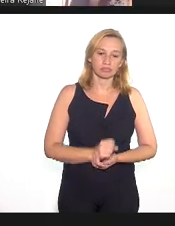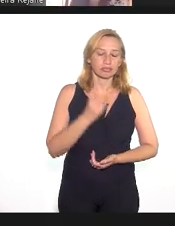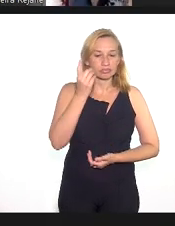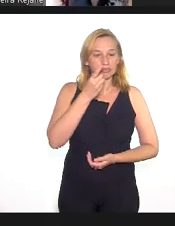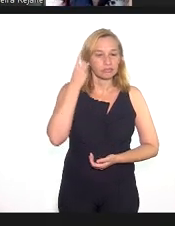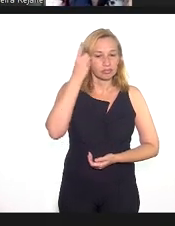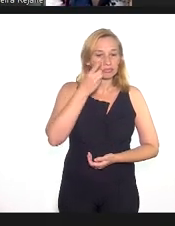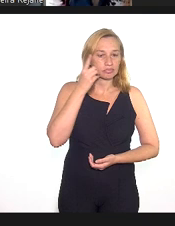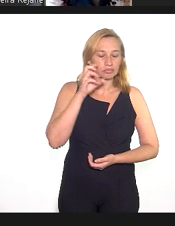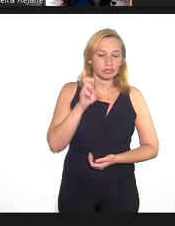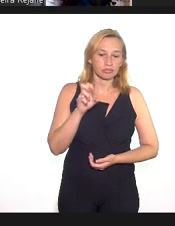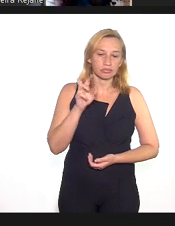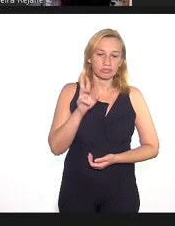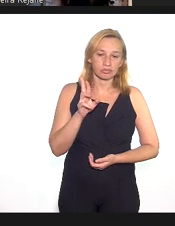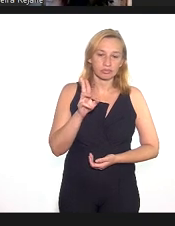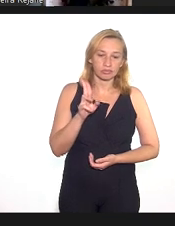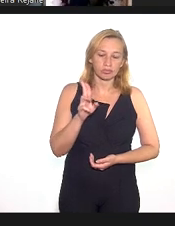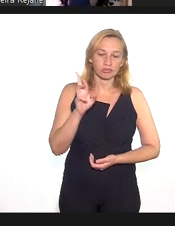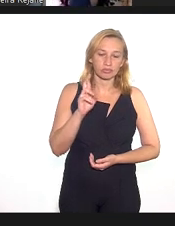Deputado Eurico Júnior.